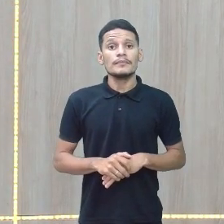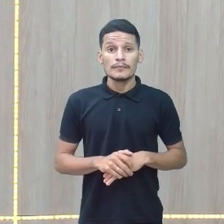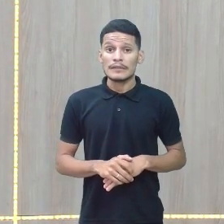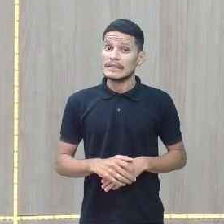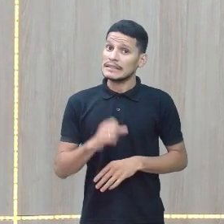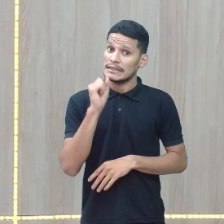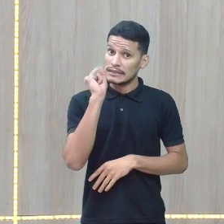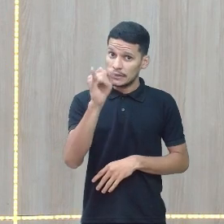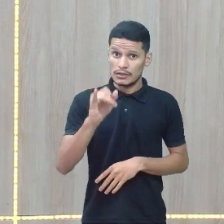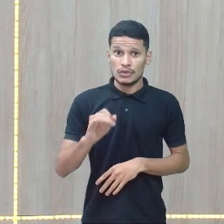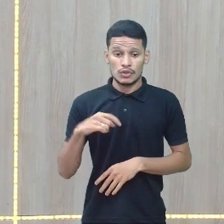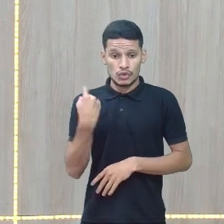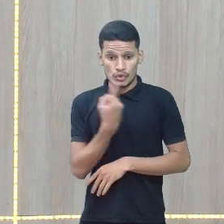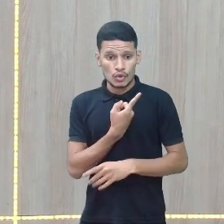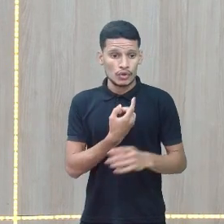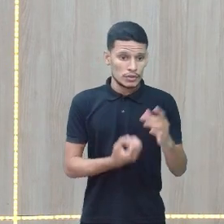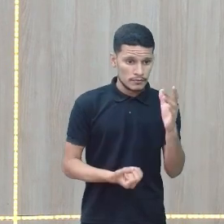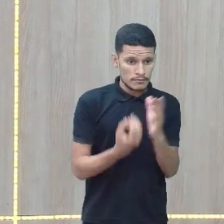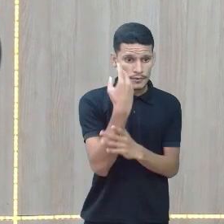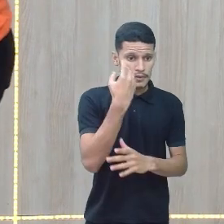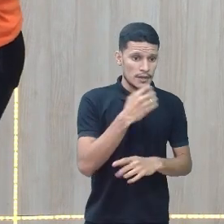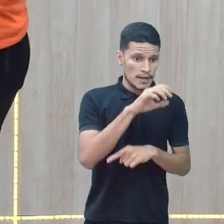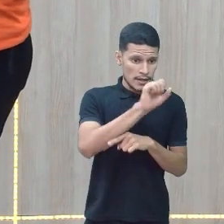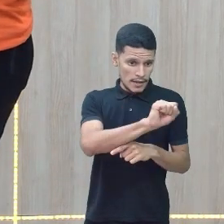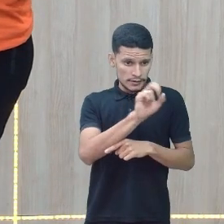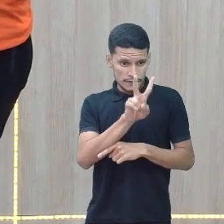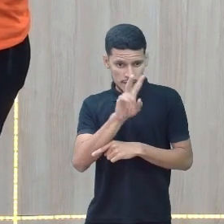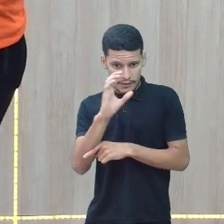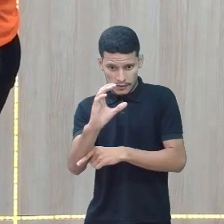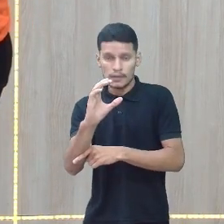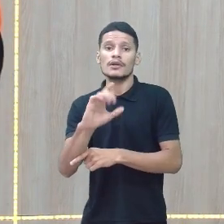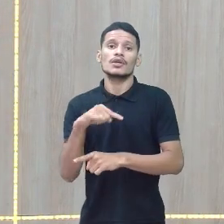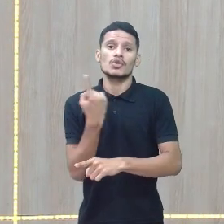quando construímos esta oração desta forma